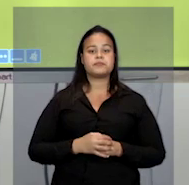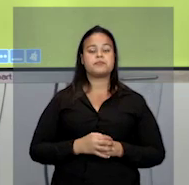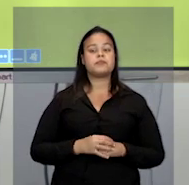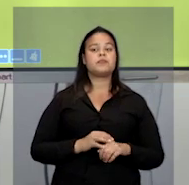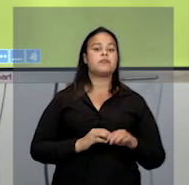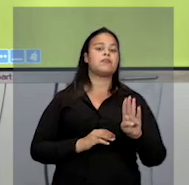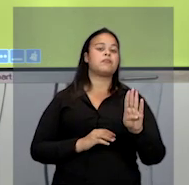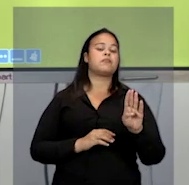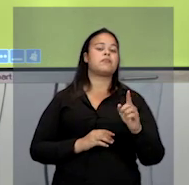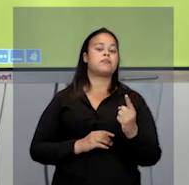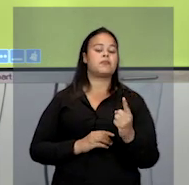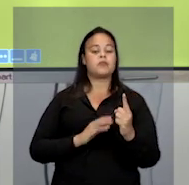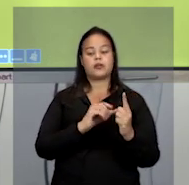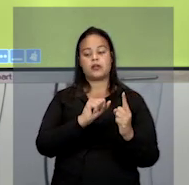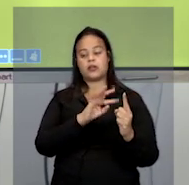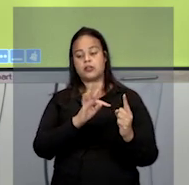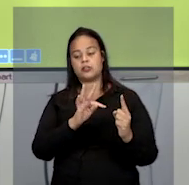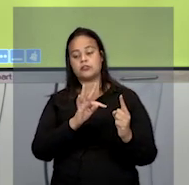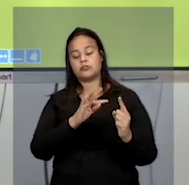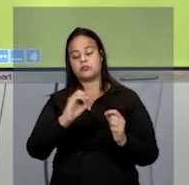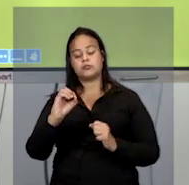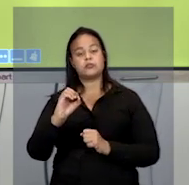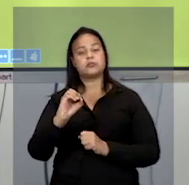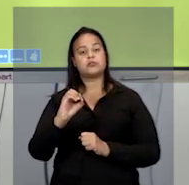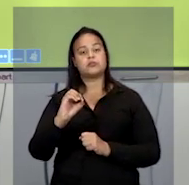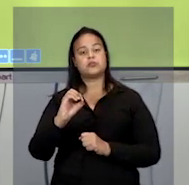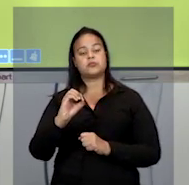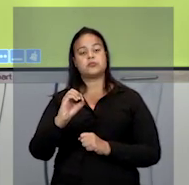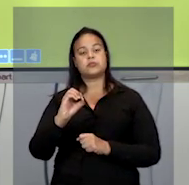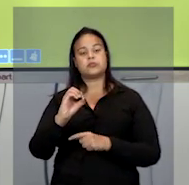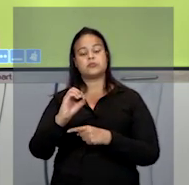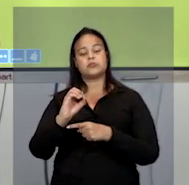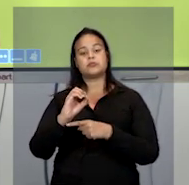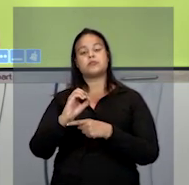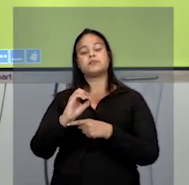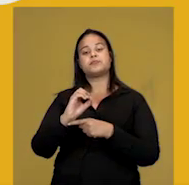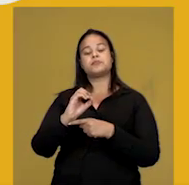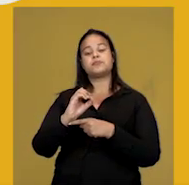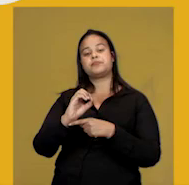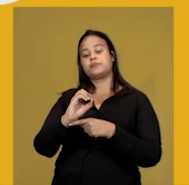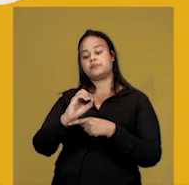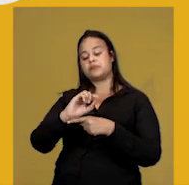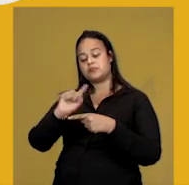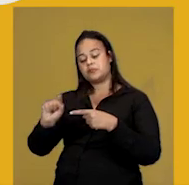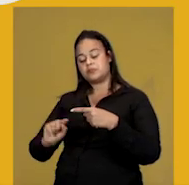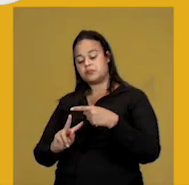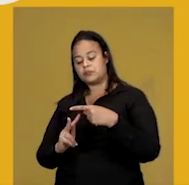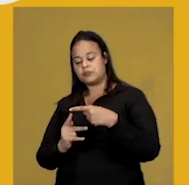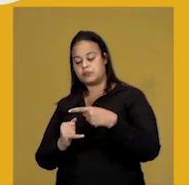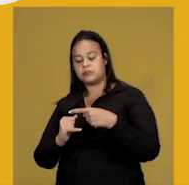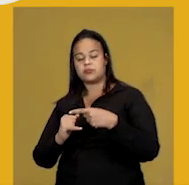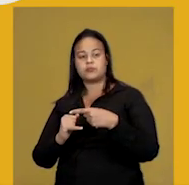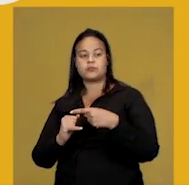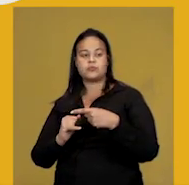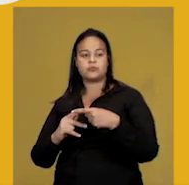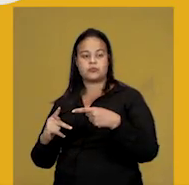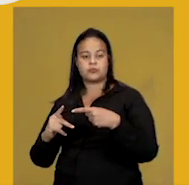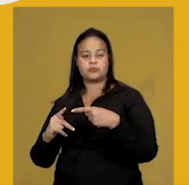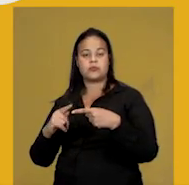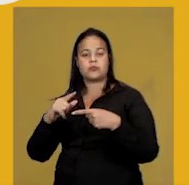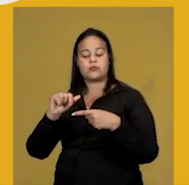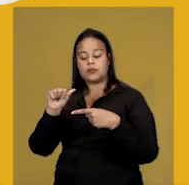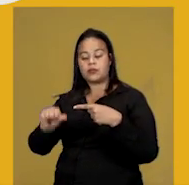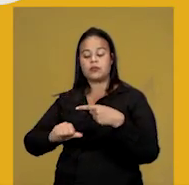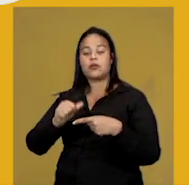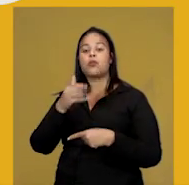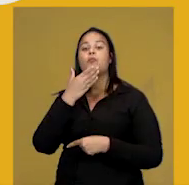B1, cateto oposto sobre hipotenusa. Cateto oposto sobre hipotenusa, nós temos o seno.